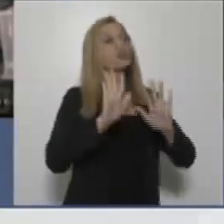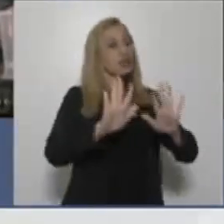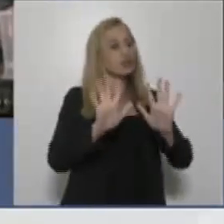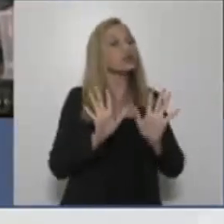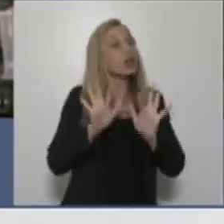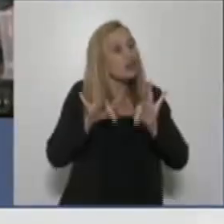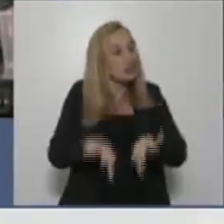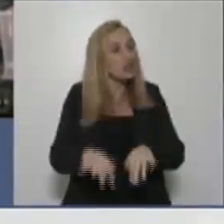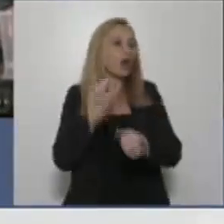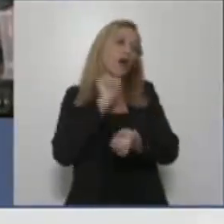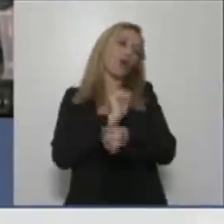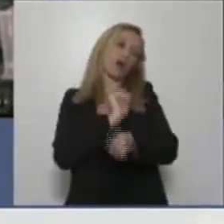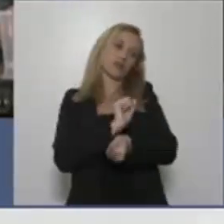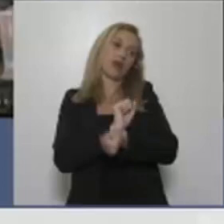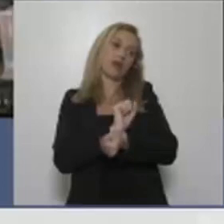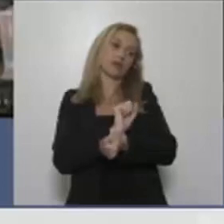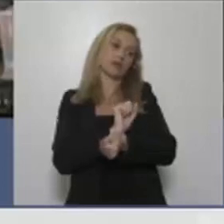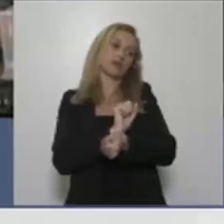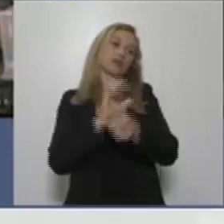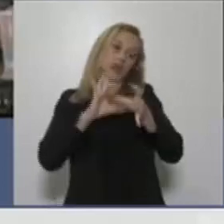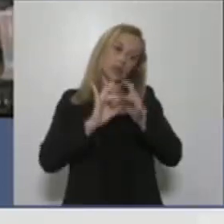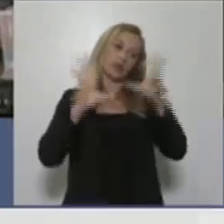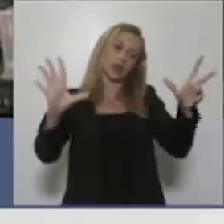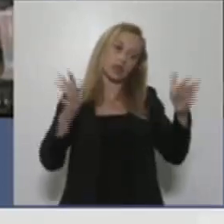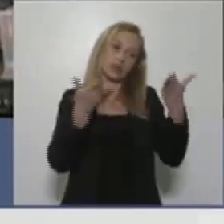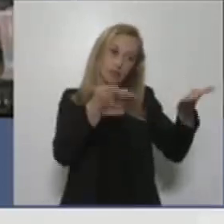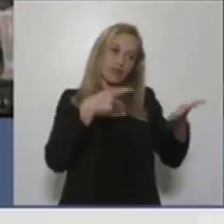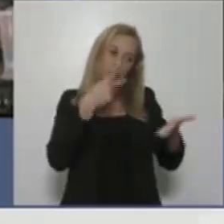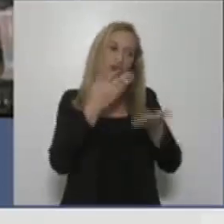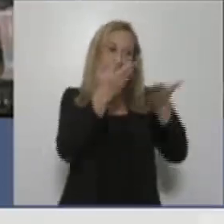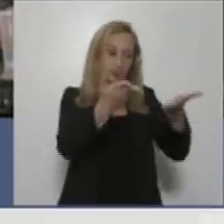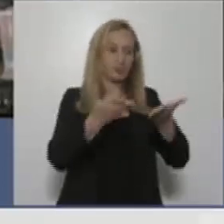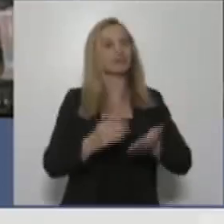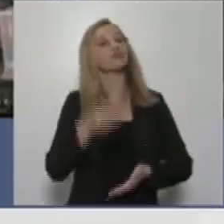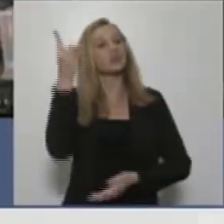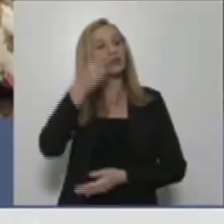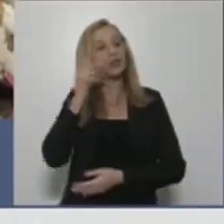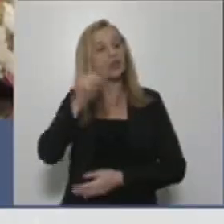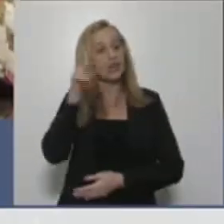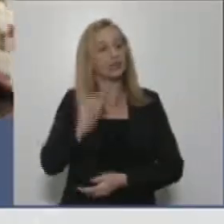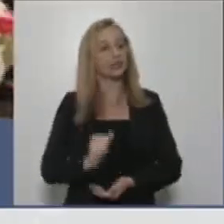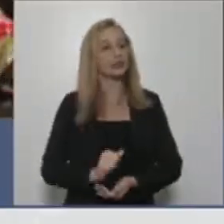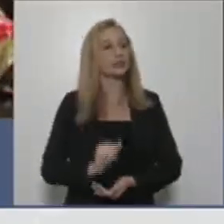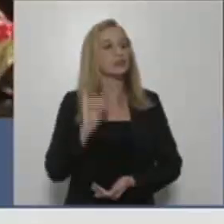fala, para garantir o espaço democrático aqui no plenário. Com a palavra a deputada Dani.